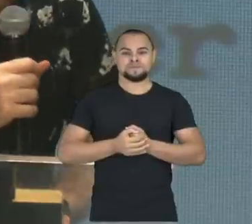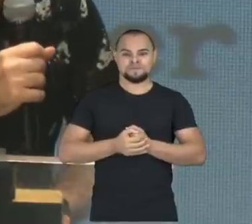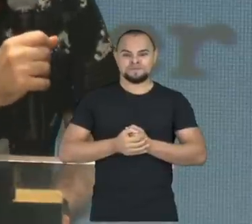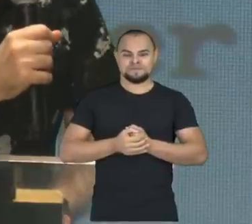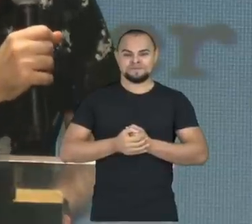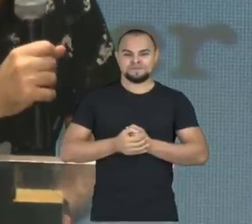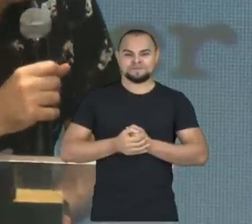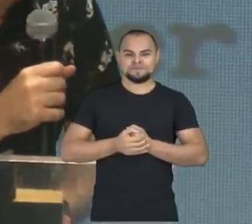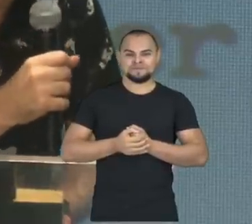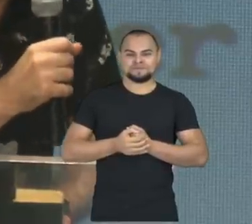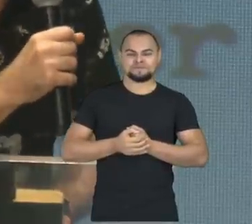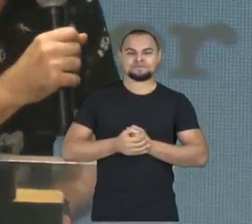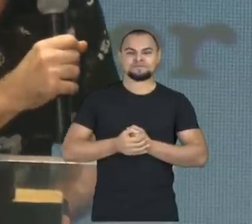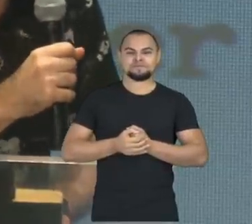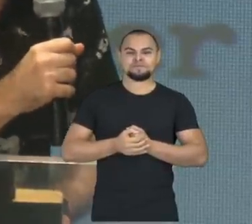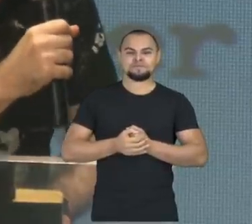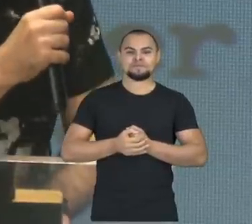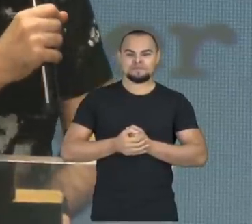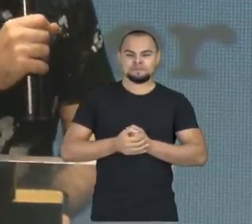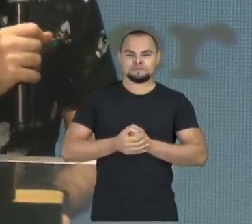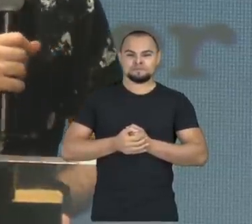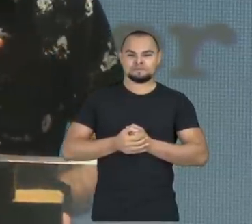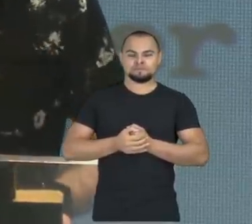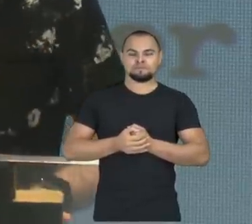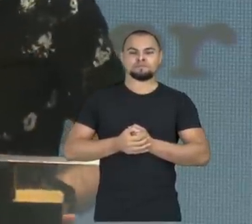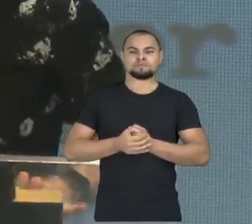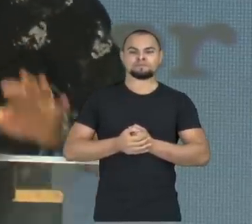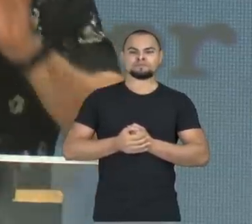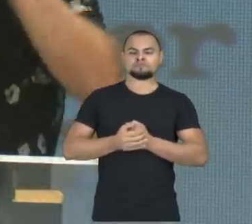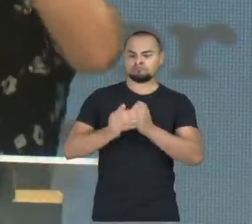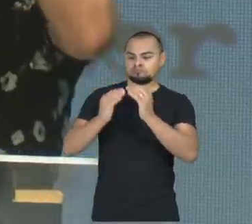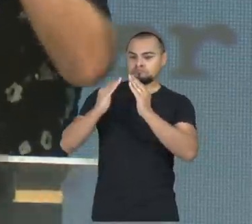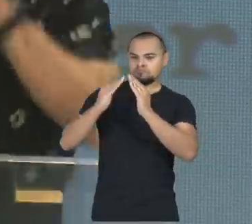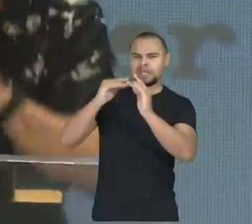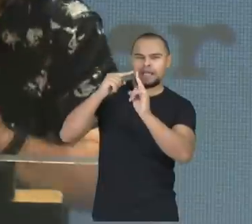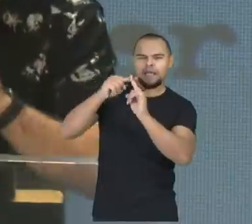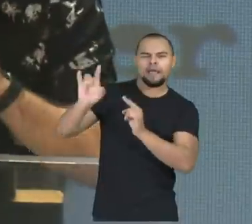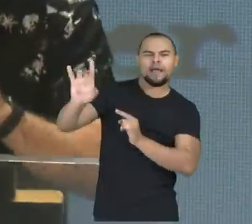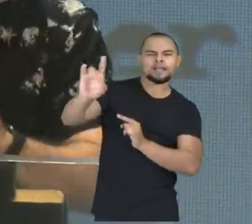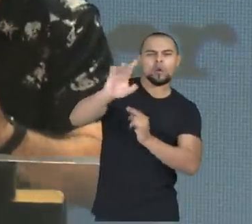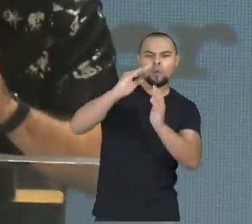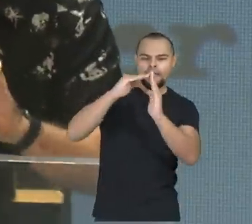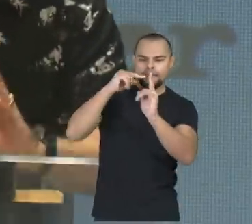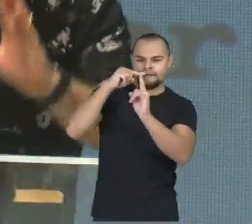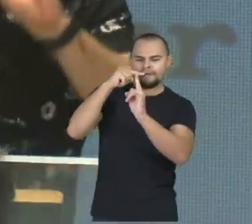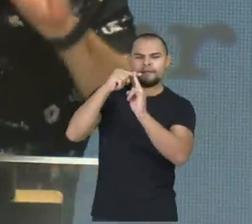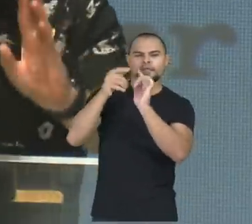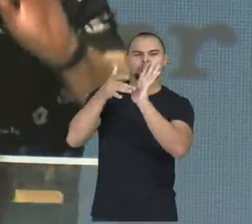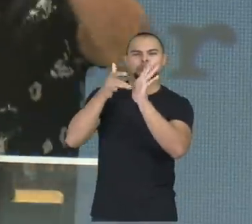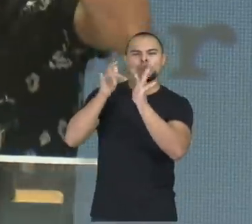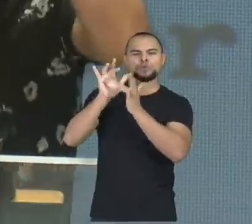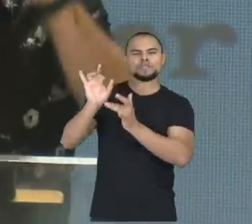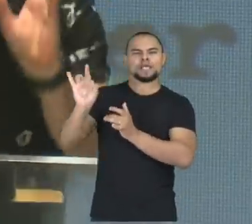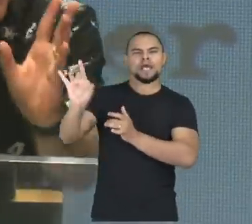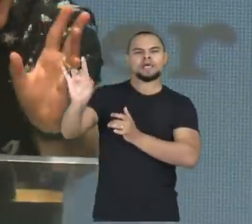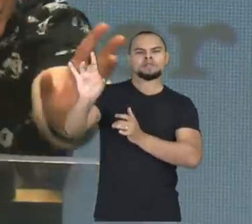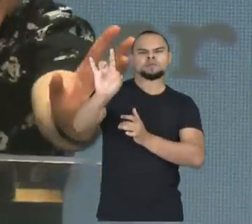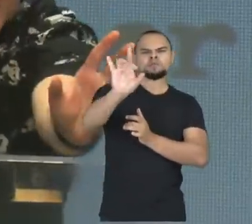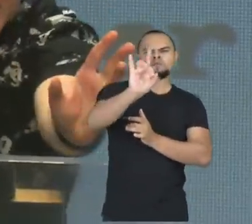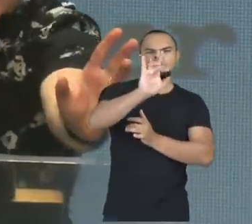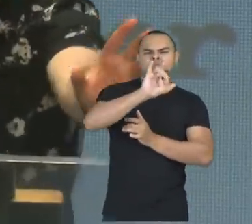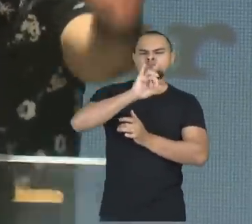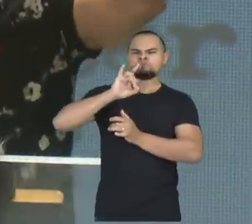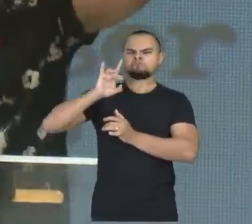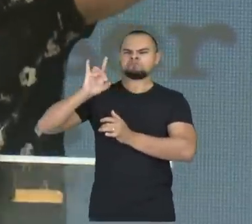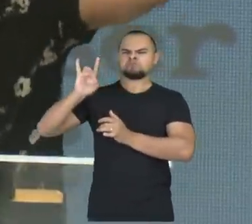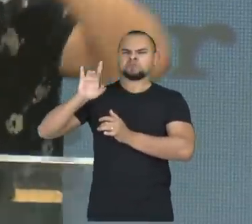Ninguém será parte da igreja de Jesus, a igreja verdadeira de Jesus, a igreja militante aqui